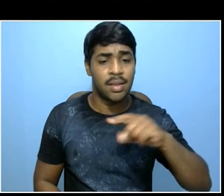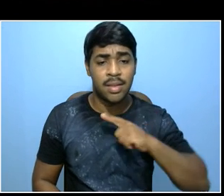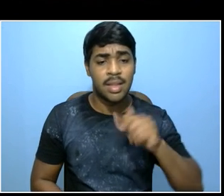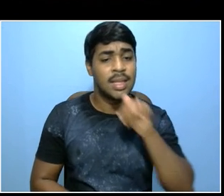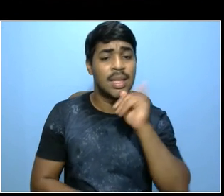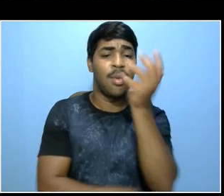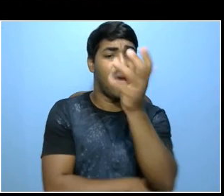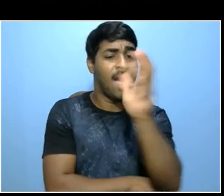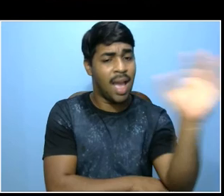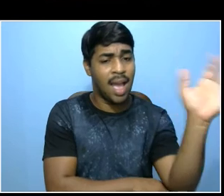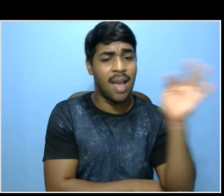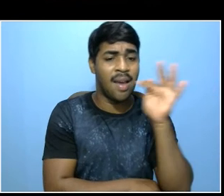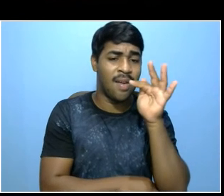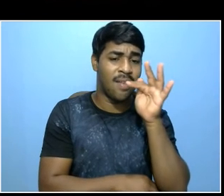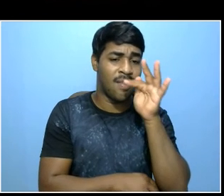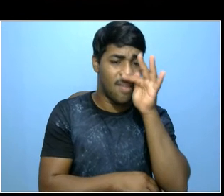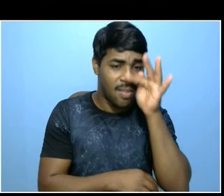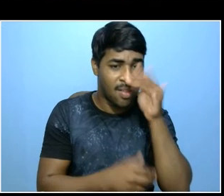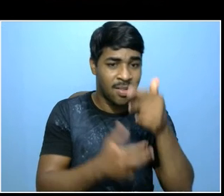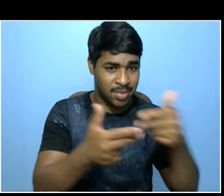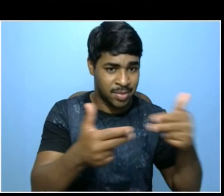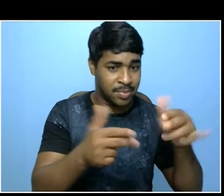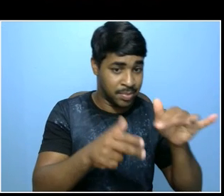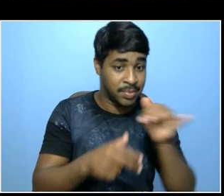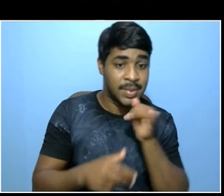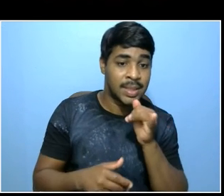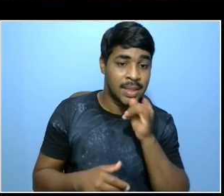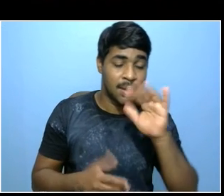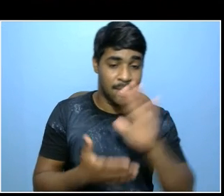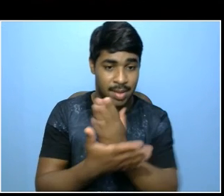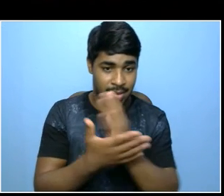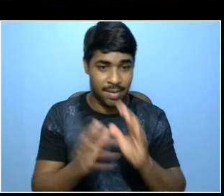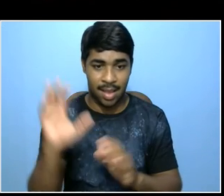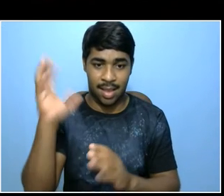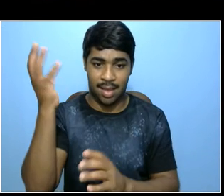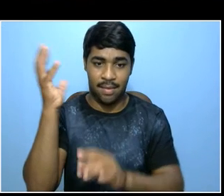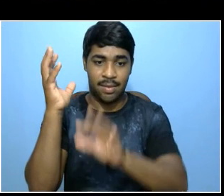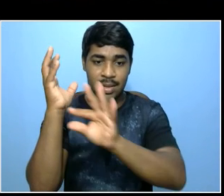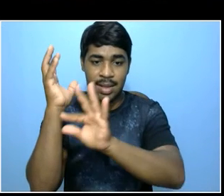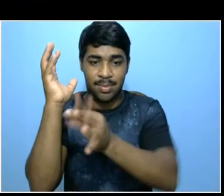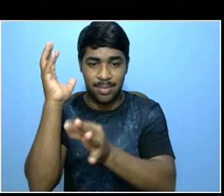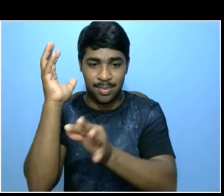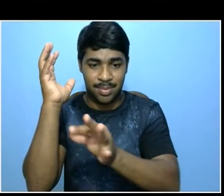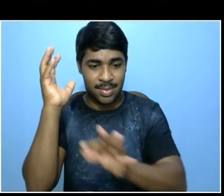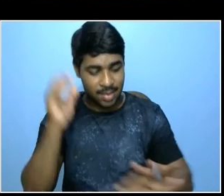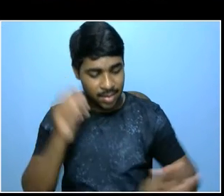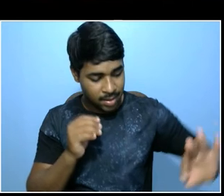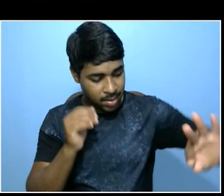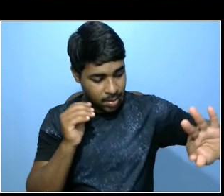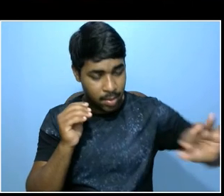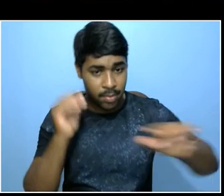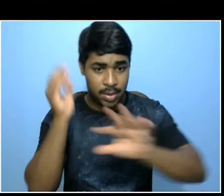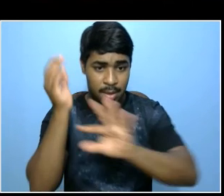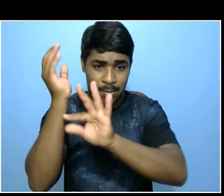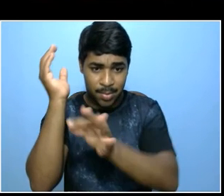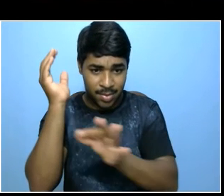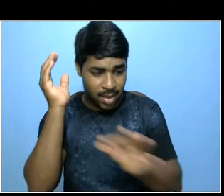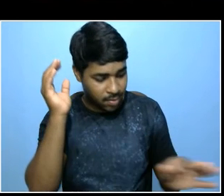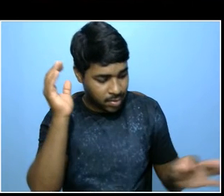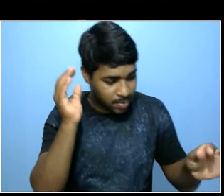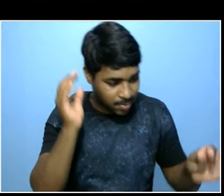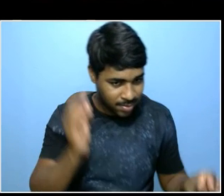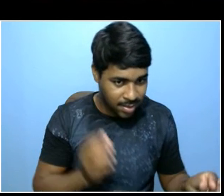tá? Às vezes você pega uma parte da planta, uma raiz, o caule, ou até mesmo as folhas, né, e planta em outro local, e ela vai dar origem a